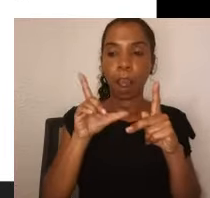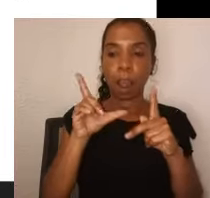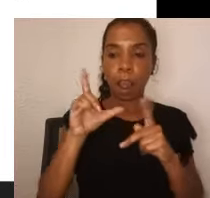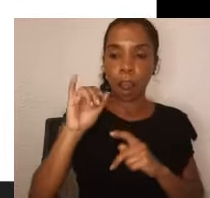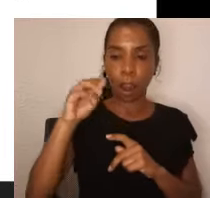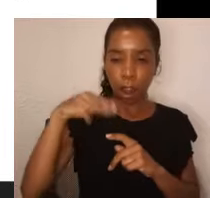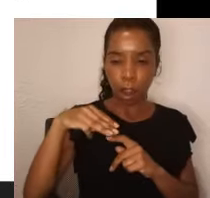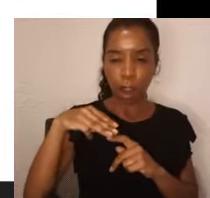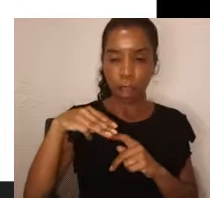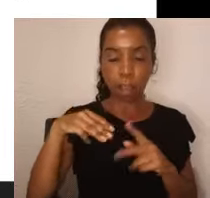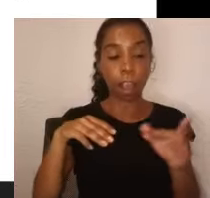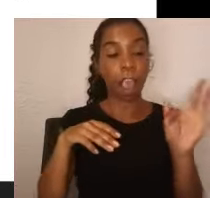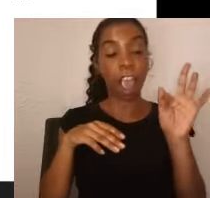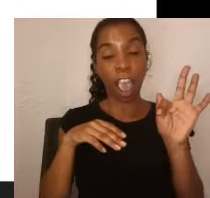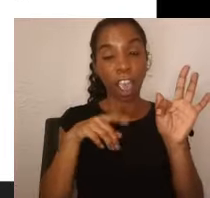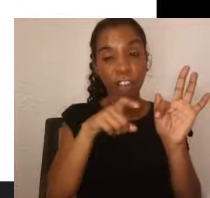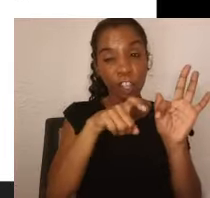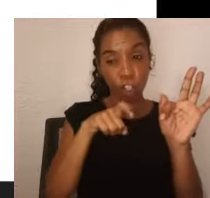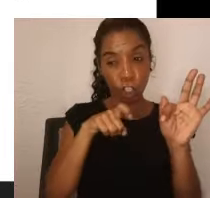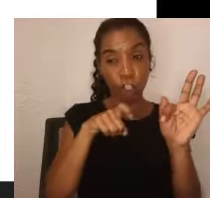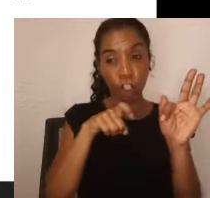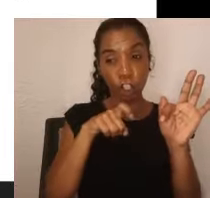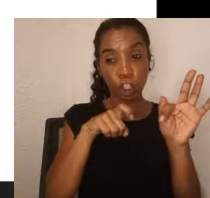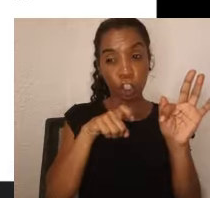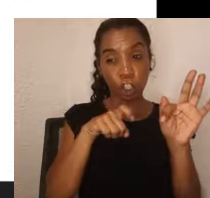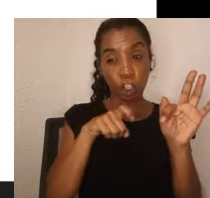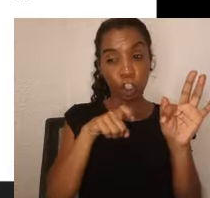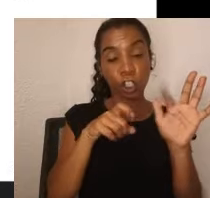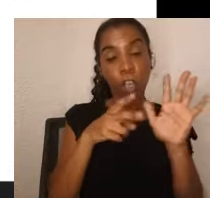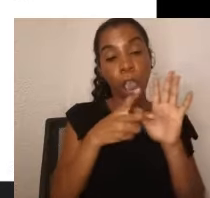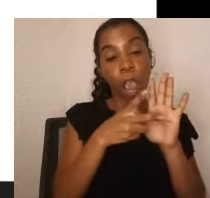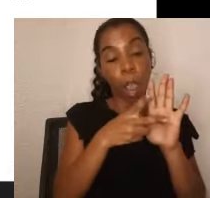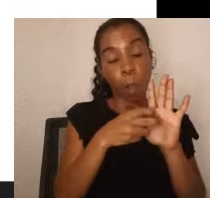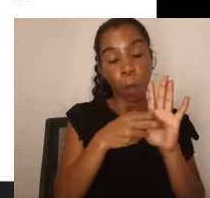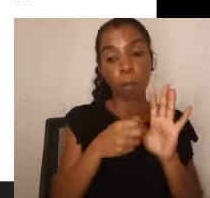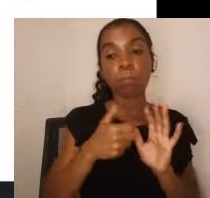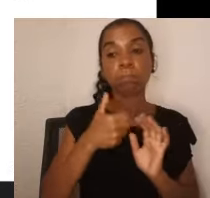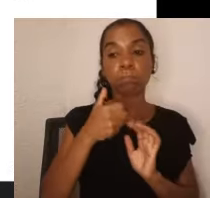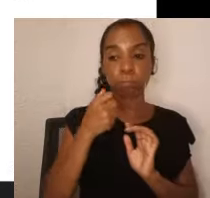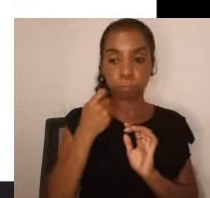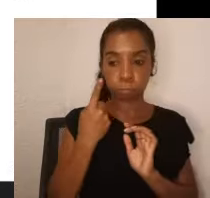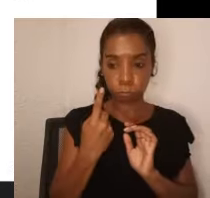de f de x quando x tende a 1 é igual a 1.